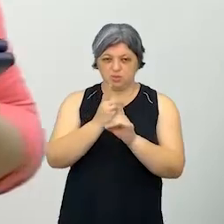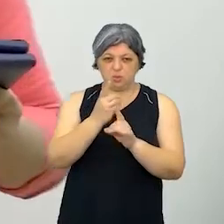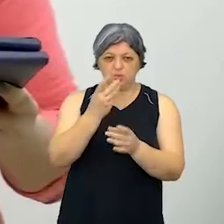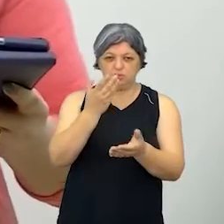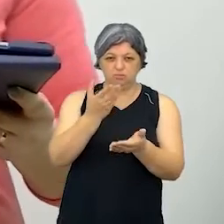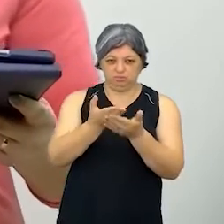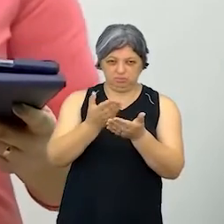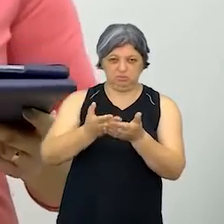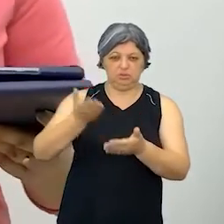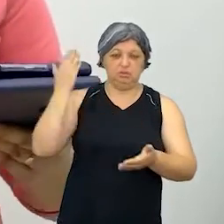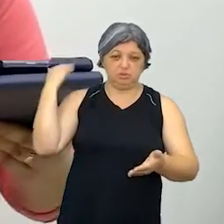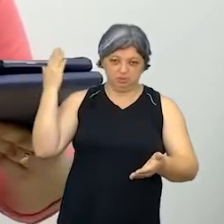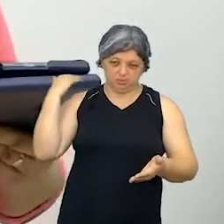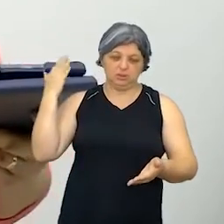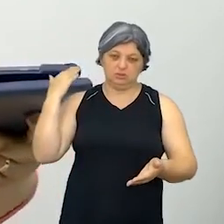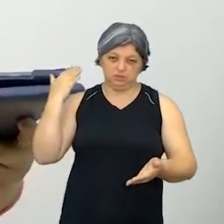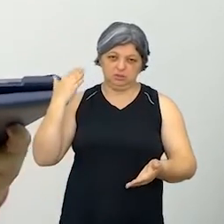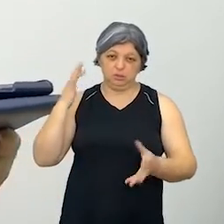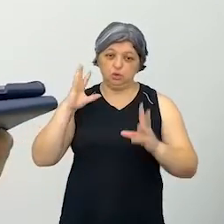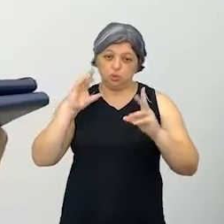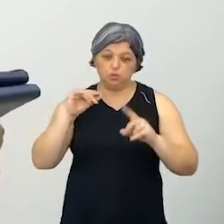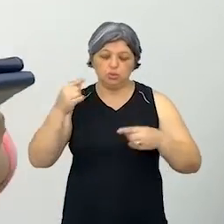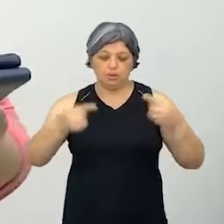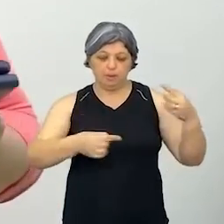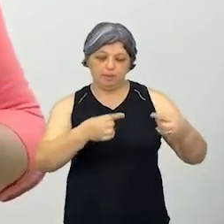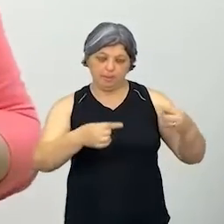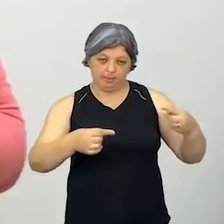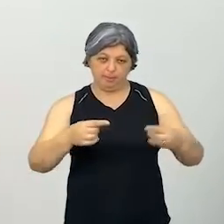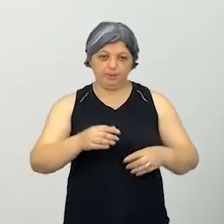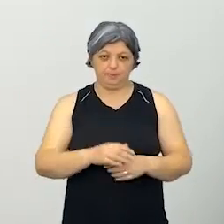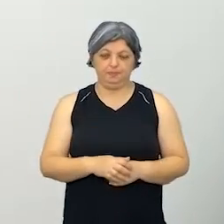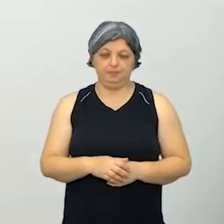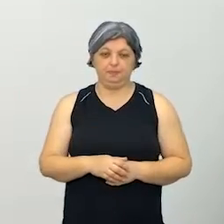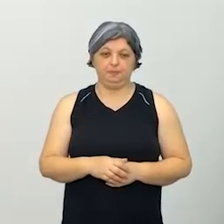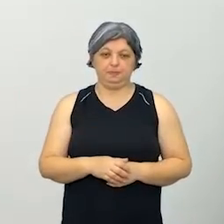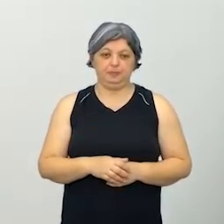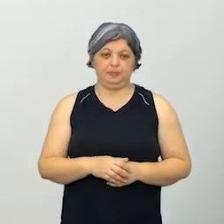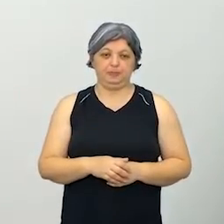que a gente já discutiu antes. Eu gostaria que vocês